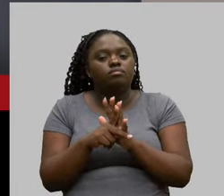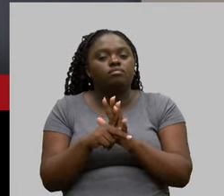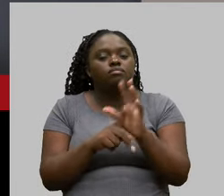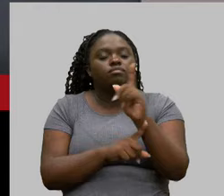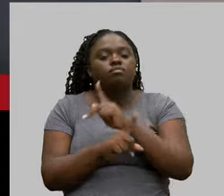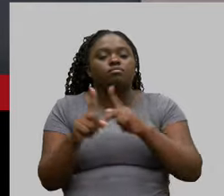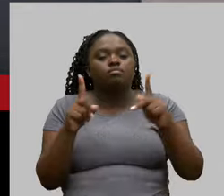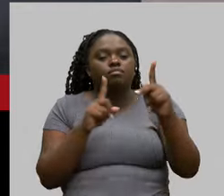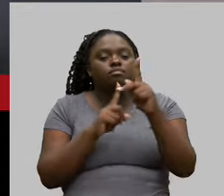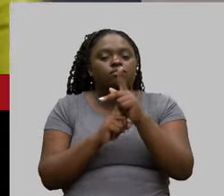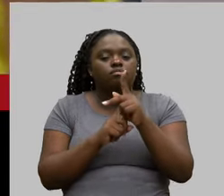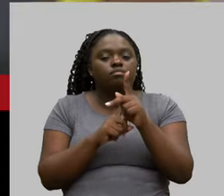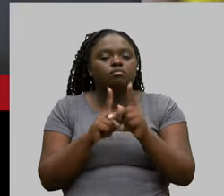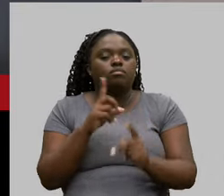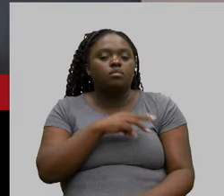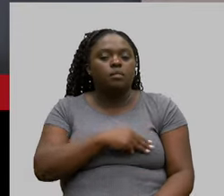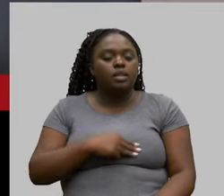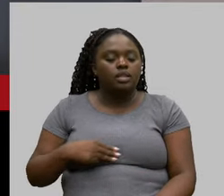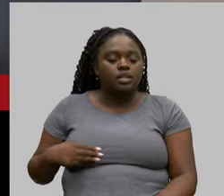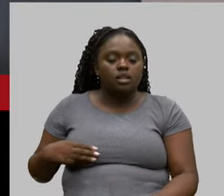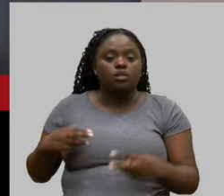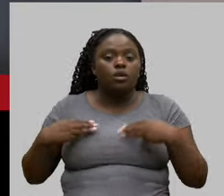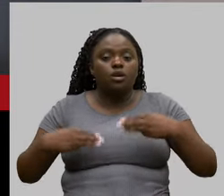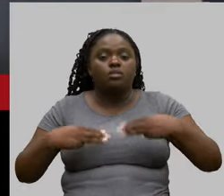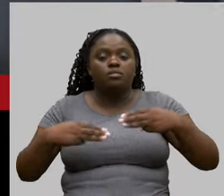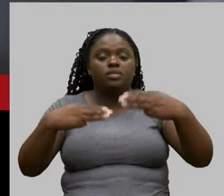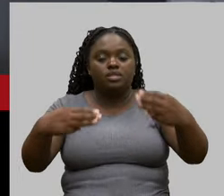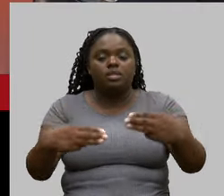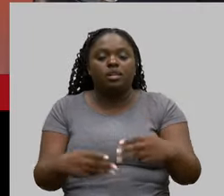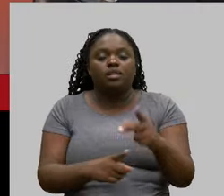social do Ministério da Previdência